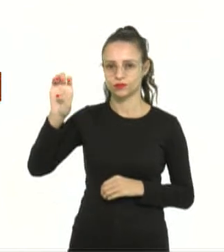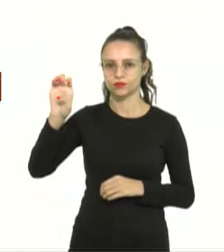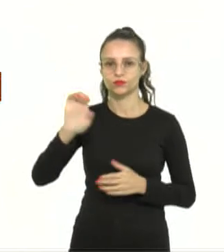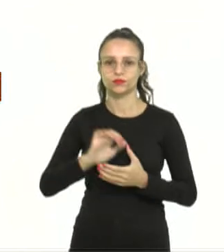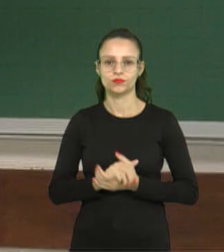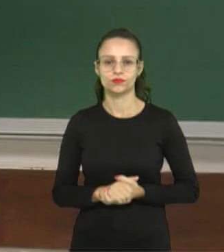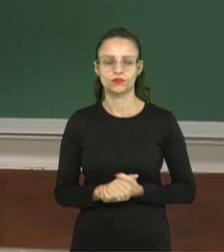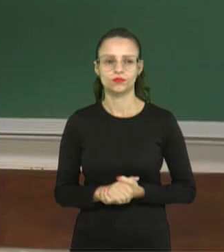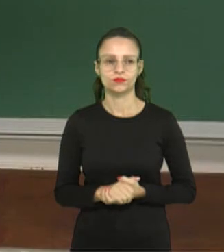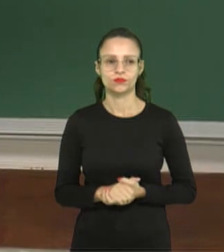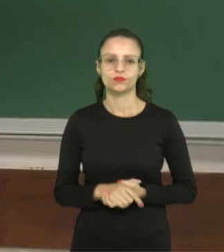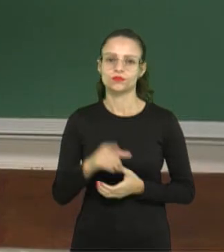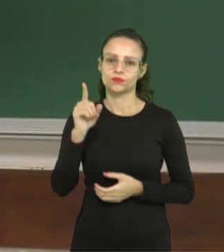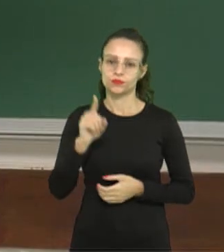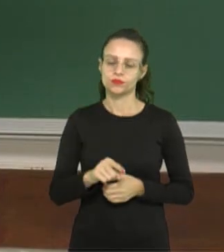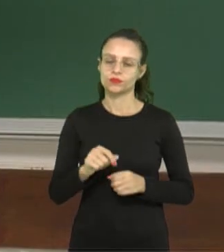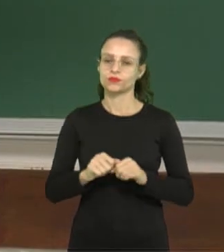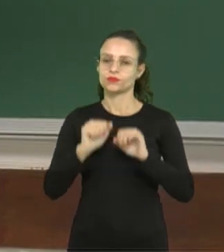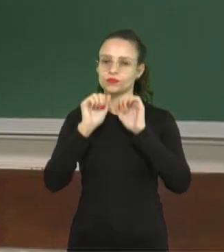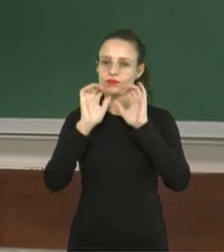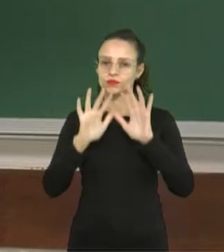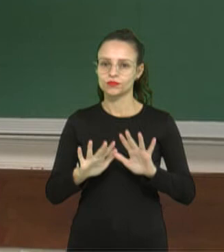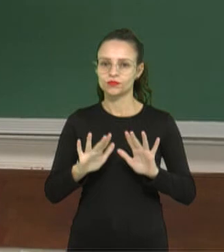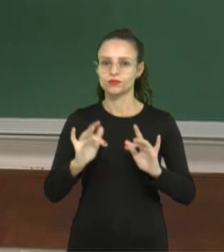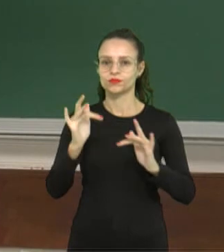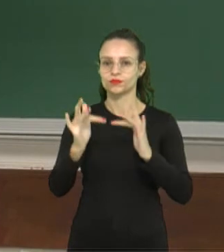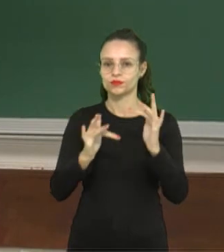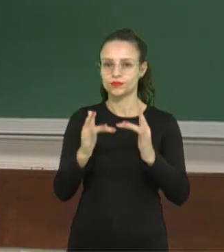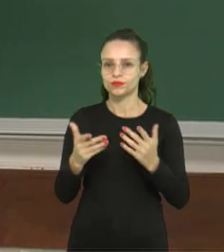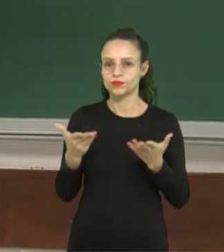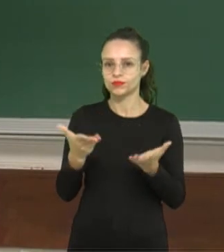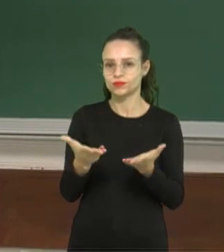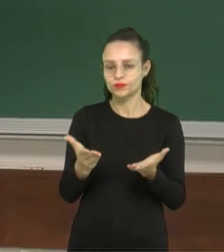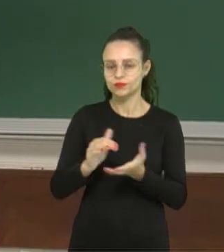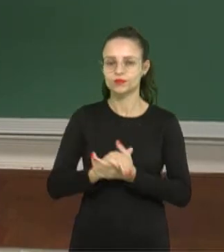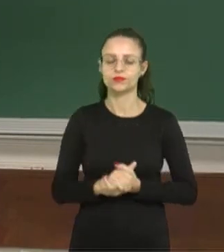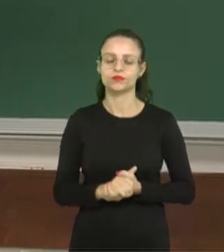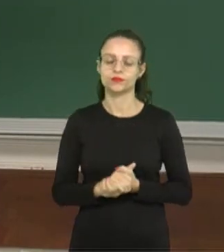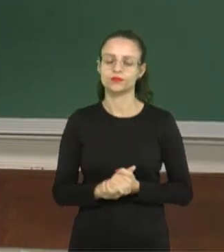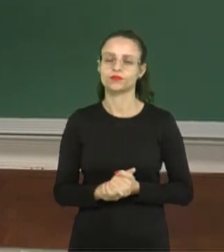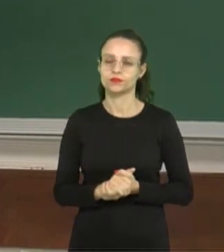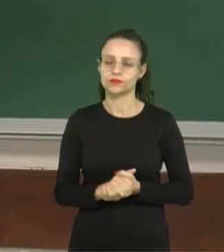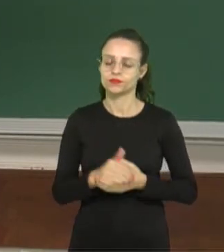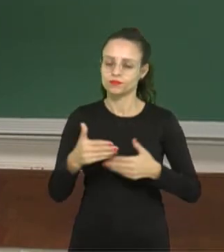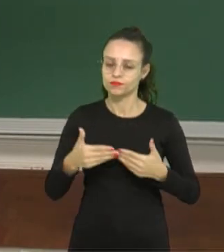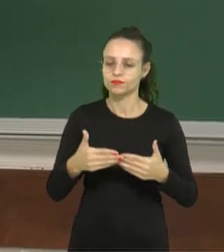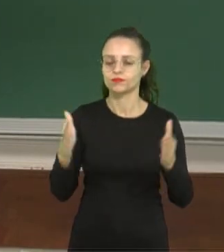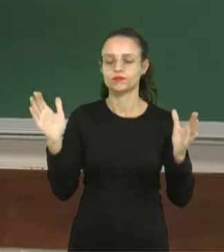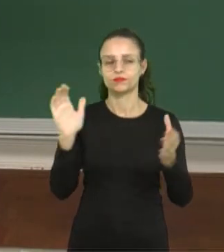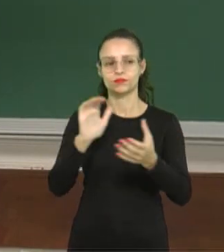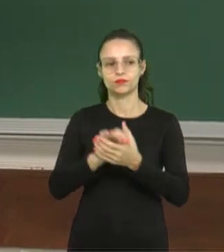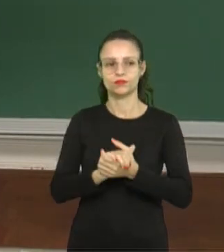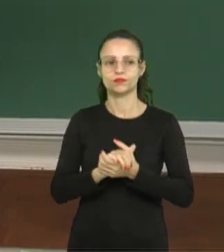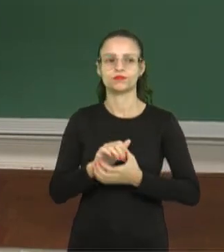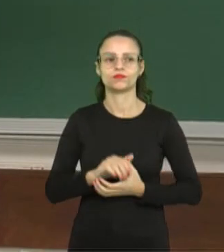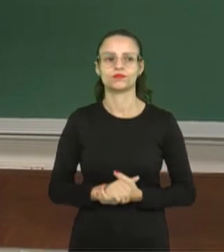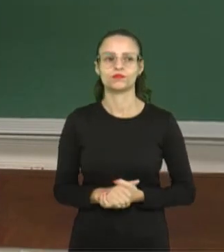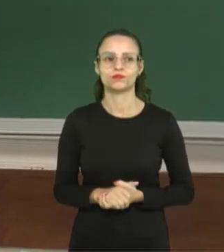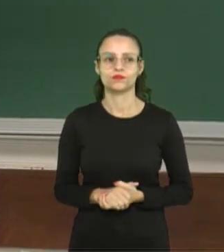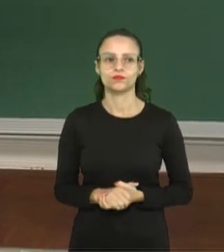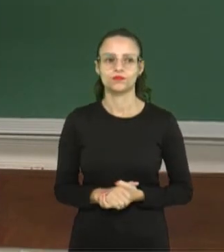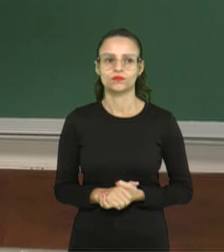enlace matrimonial, que é a bênção que os noivos recebem para entrar aí em sua vida de casados,